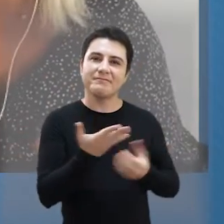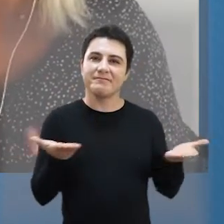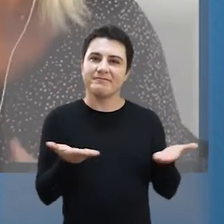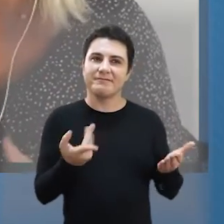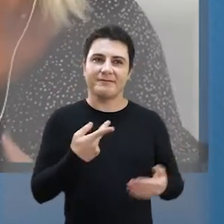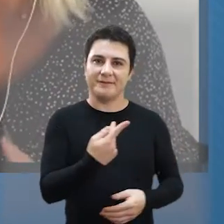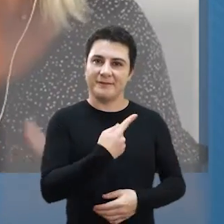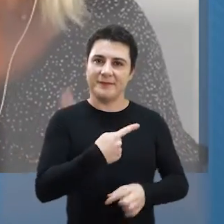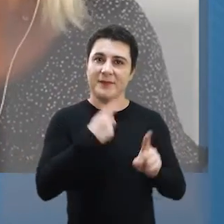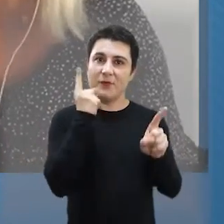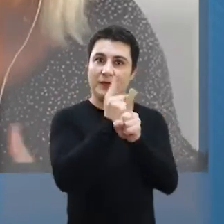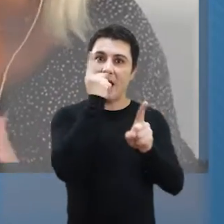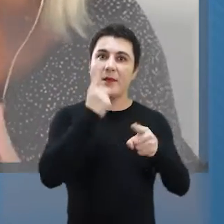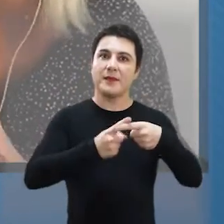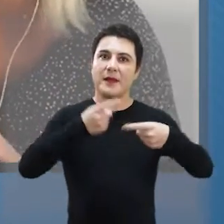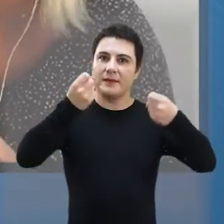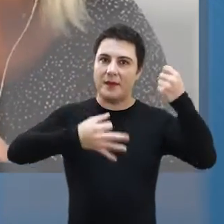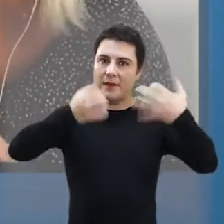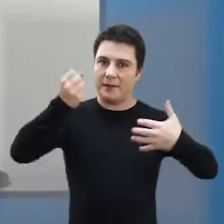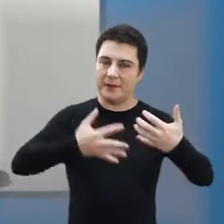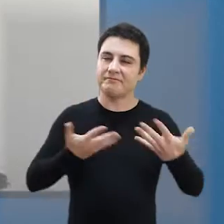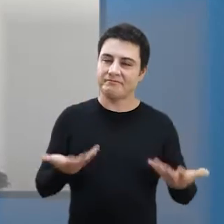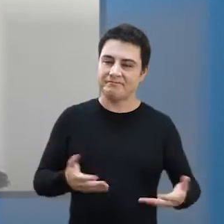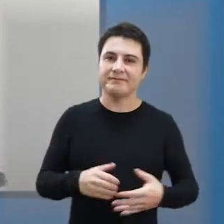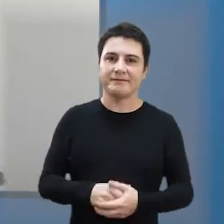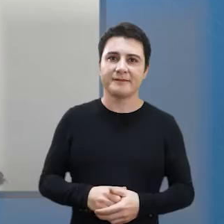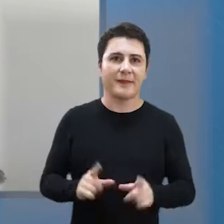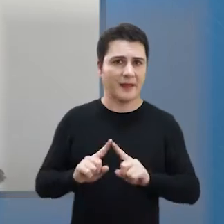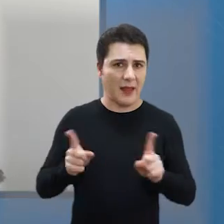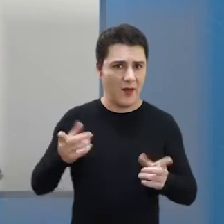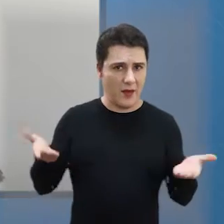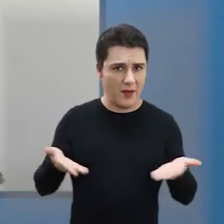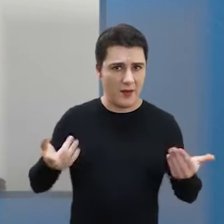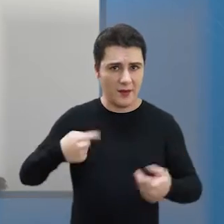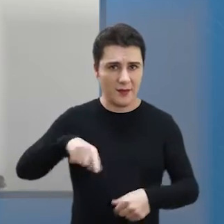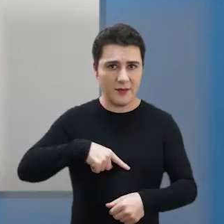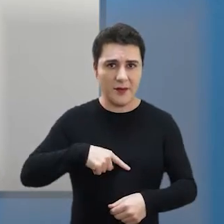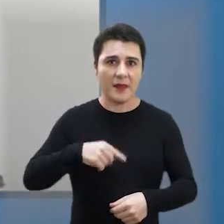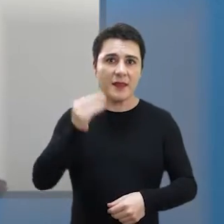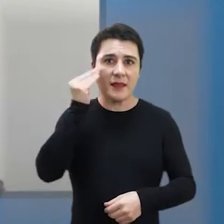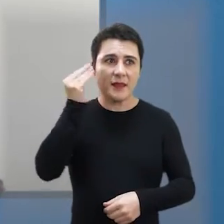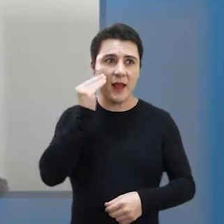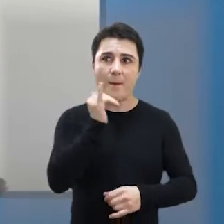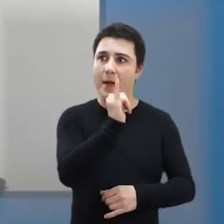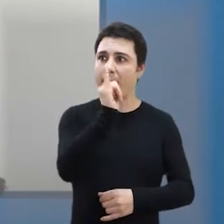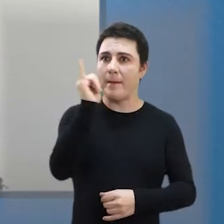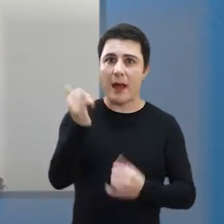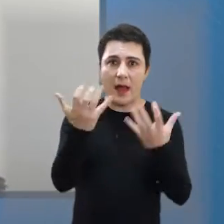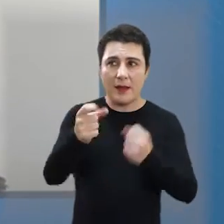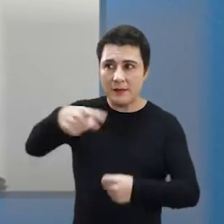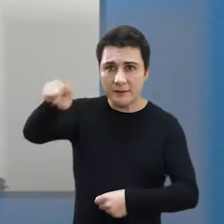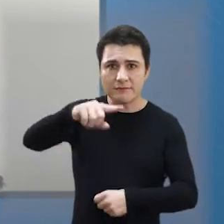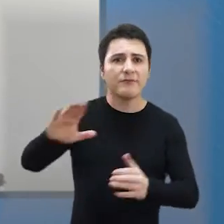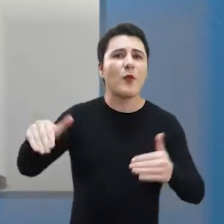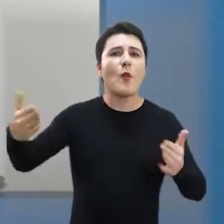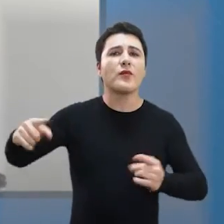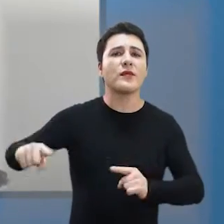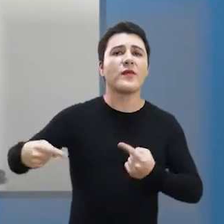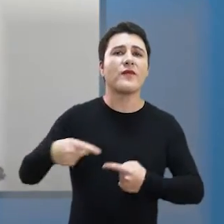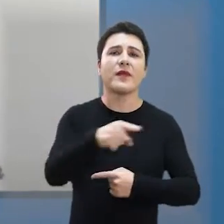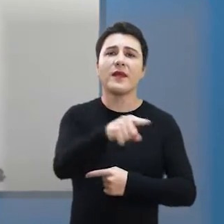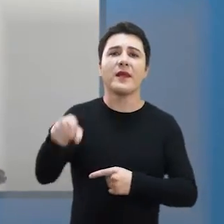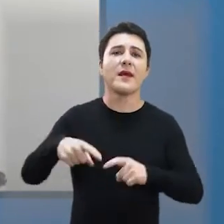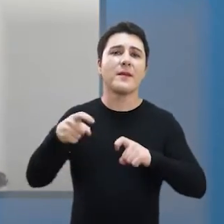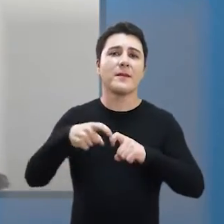esse encontro para produzir informação, né? E se o papel é convencê-los, conta para a gente quais são os desafios